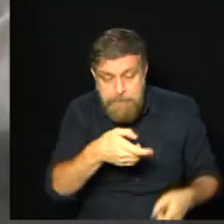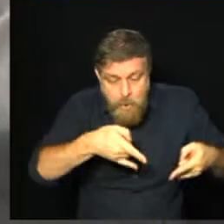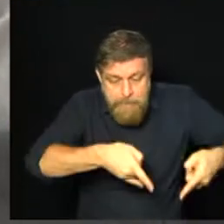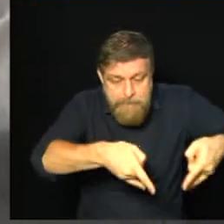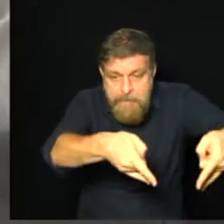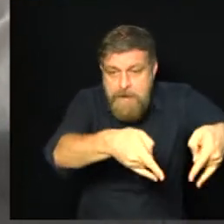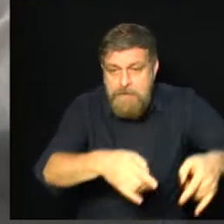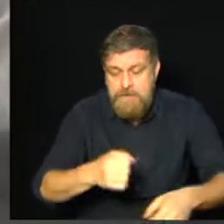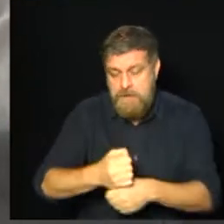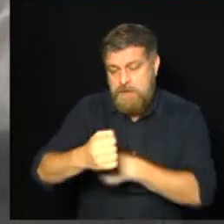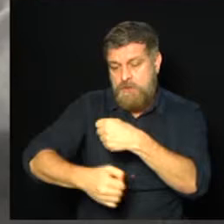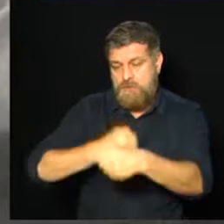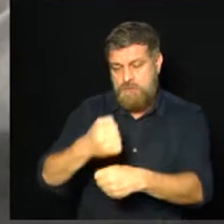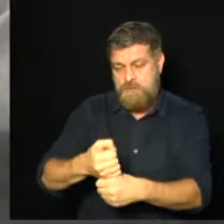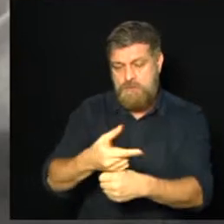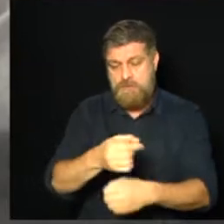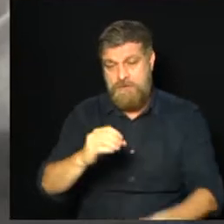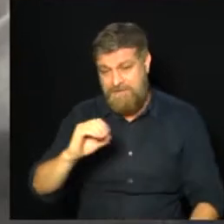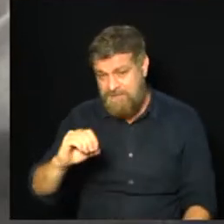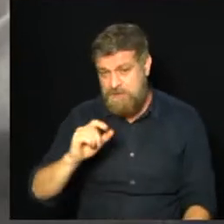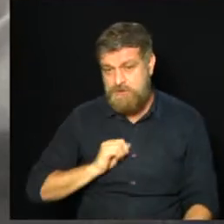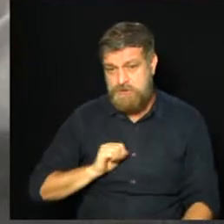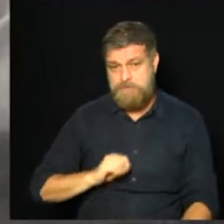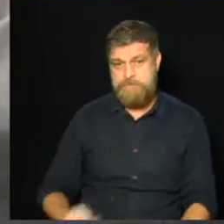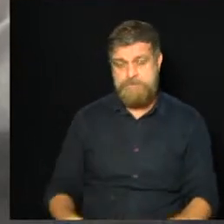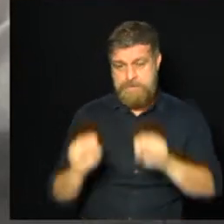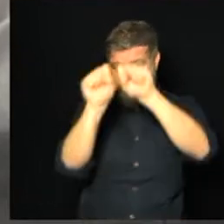ano de 2020, o sistema